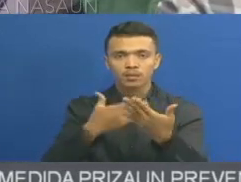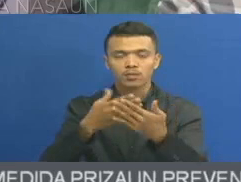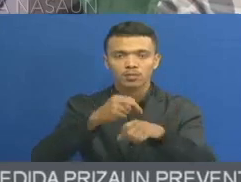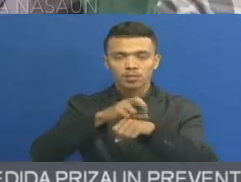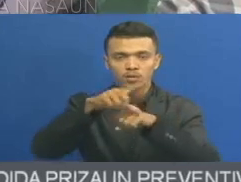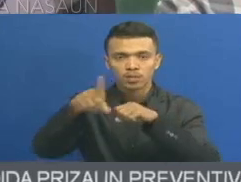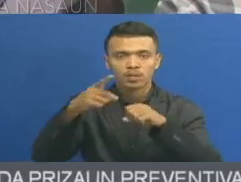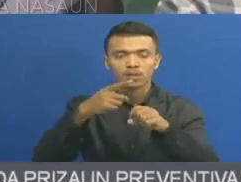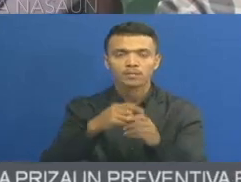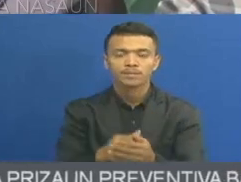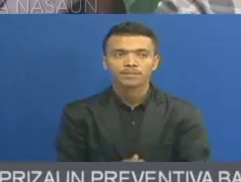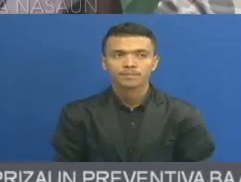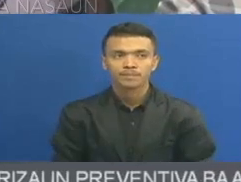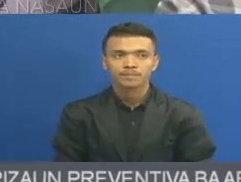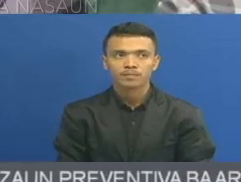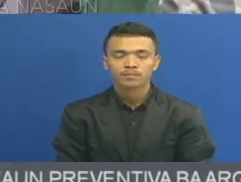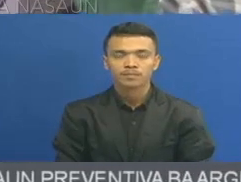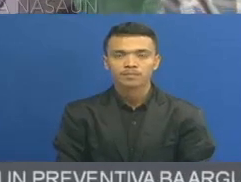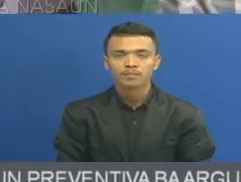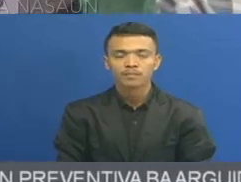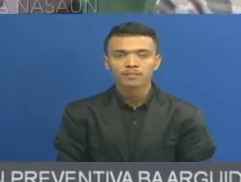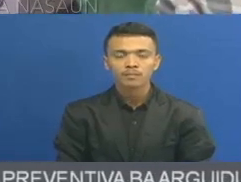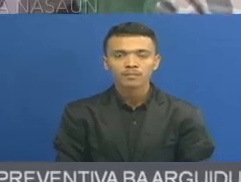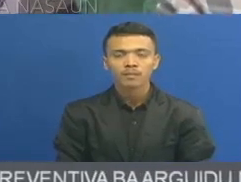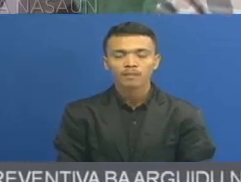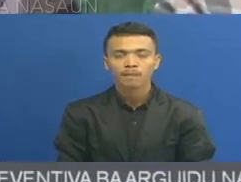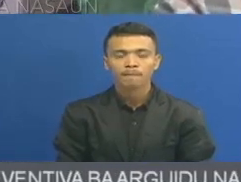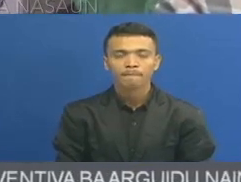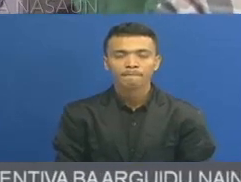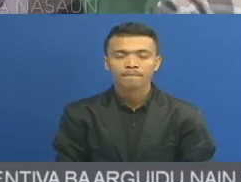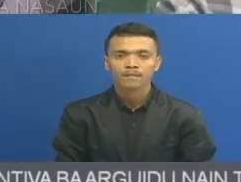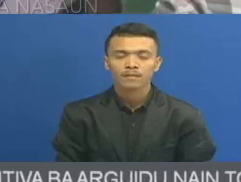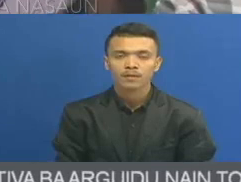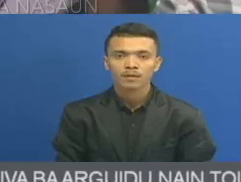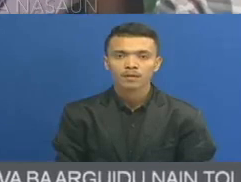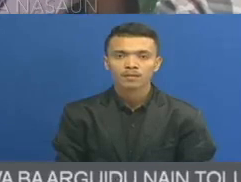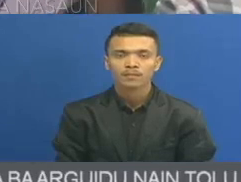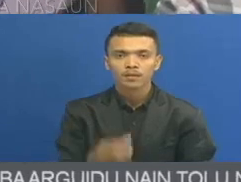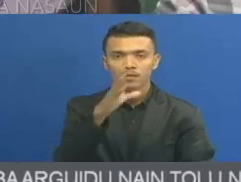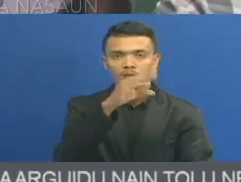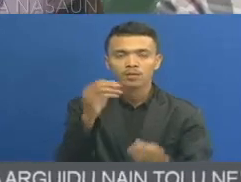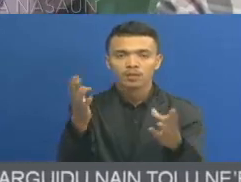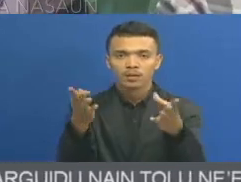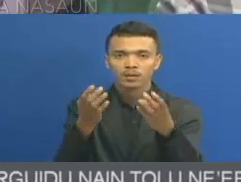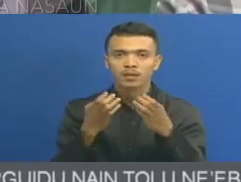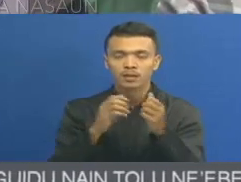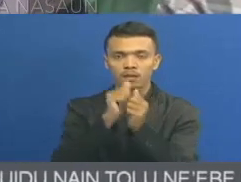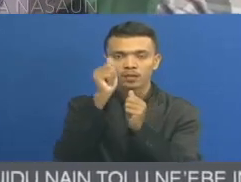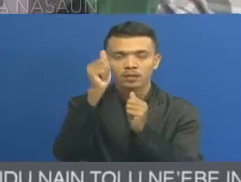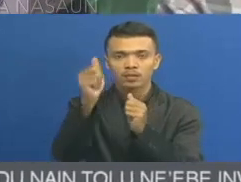Dialo, no mini campanha e a território Tomac, no agora atualiza,